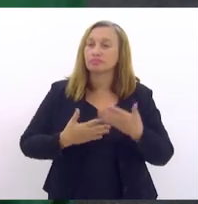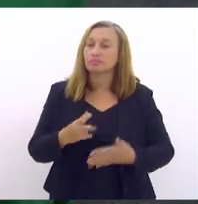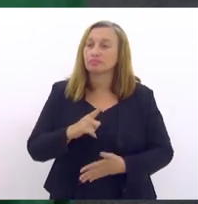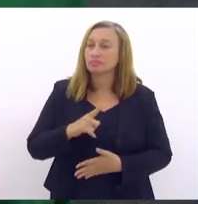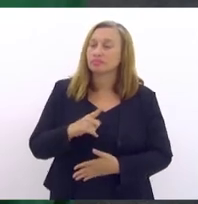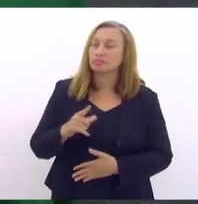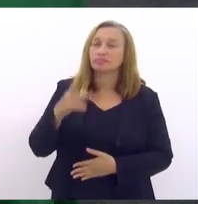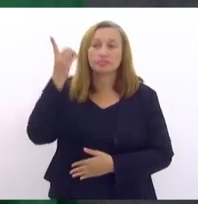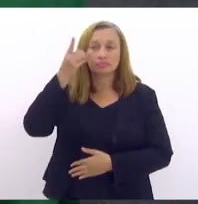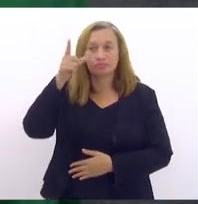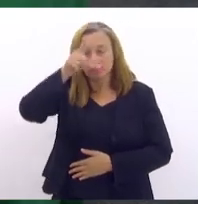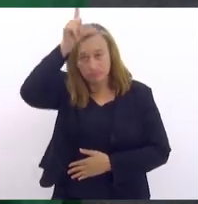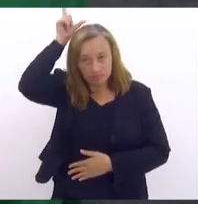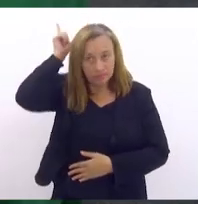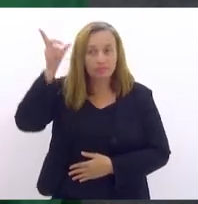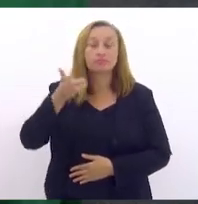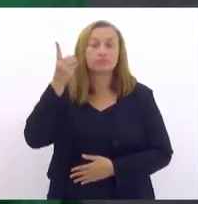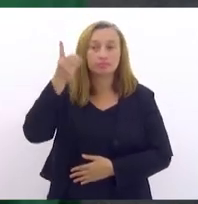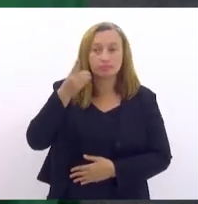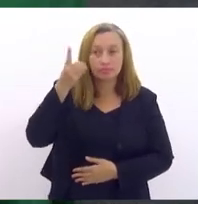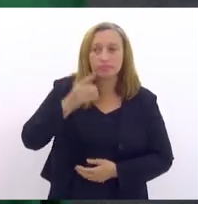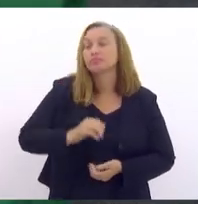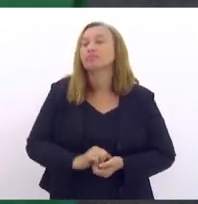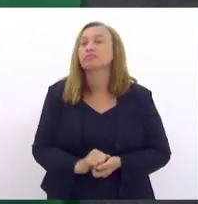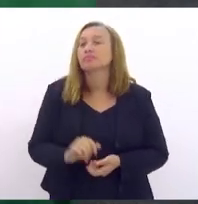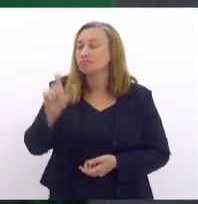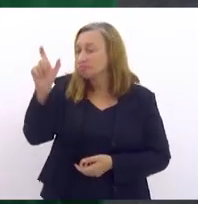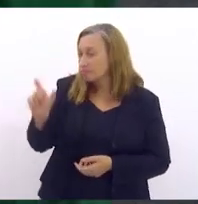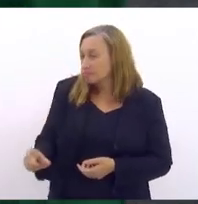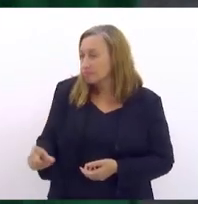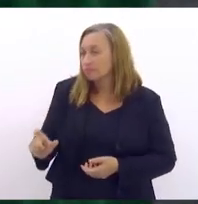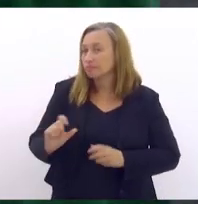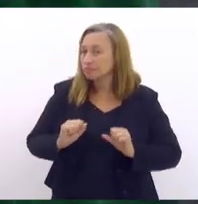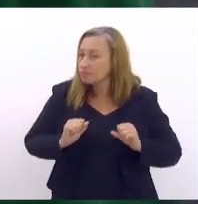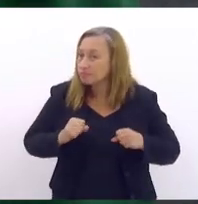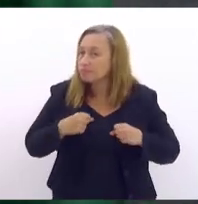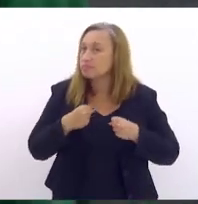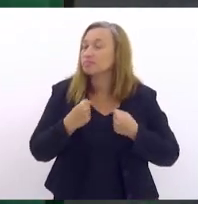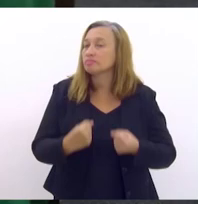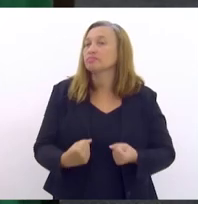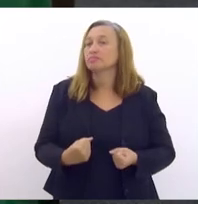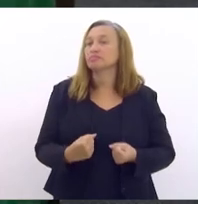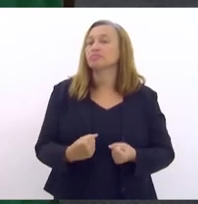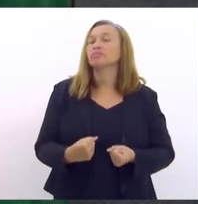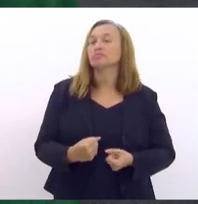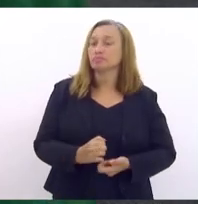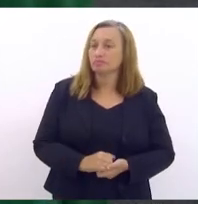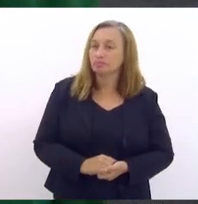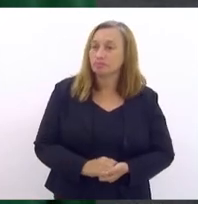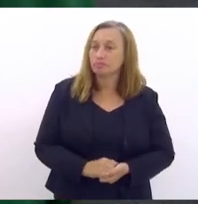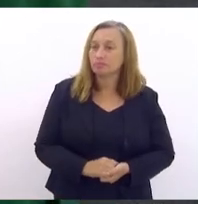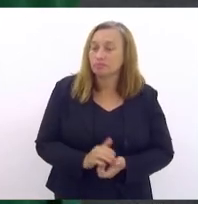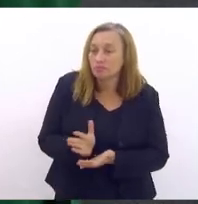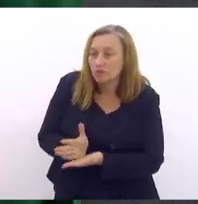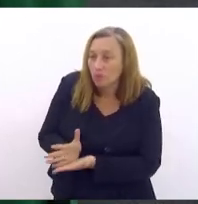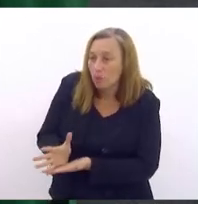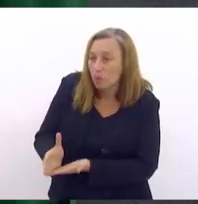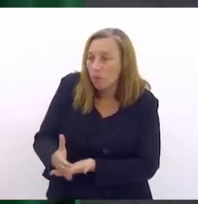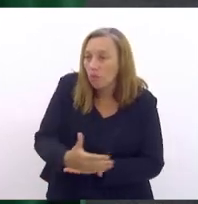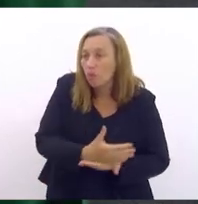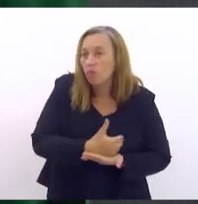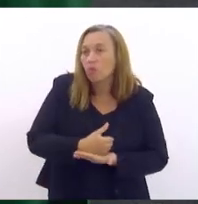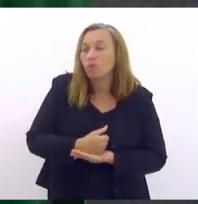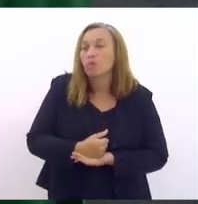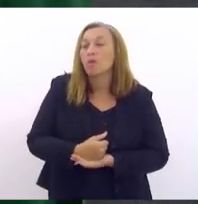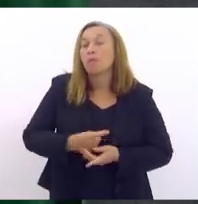Luiz Paulo. Deputado Luiz Paulo é uma pessoa obstinada para aumentar a arrecadação,